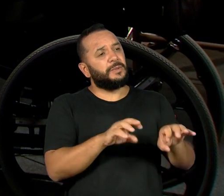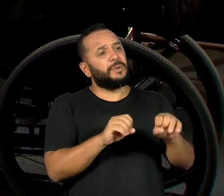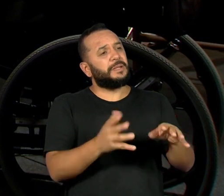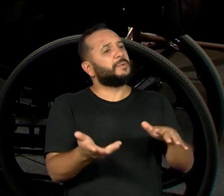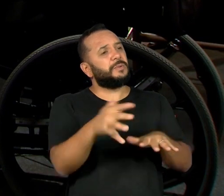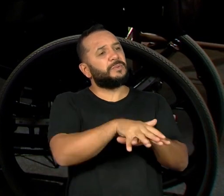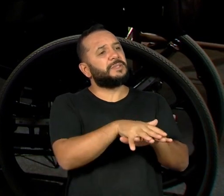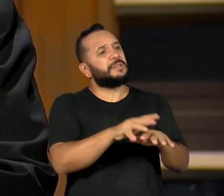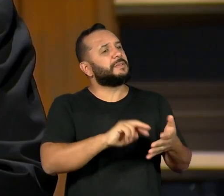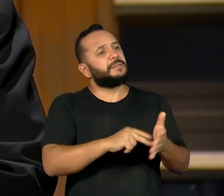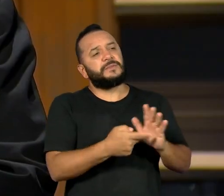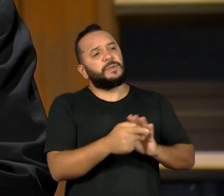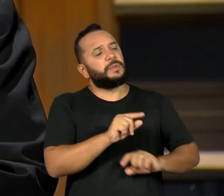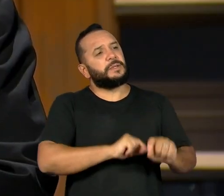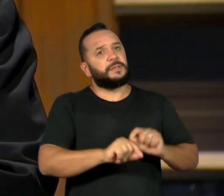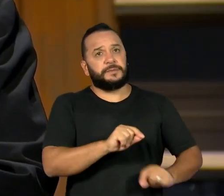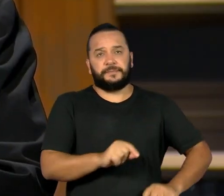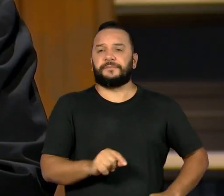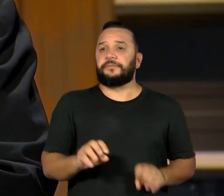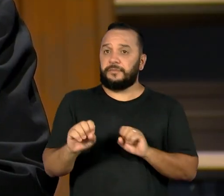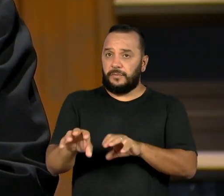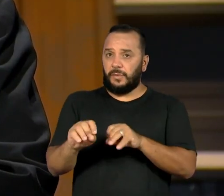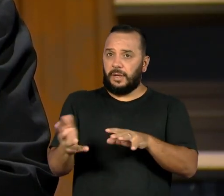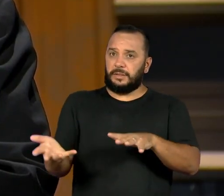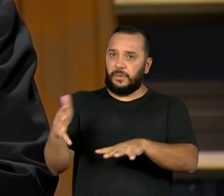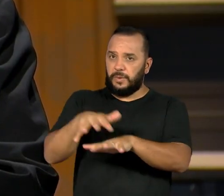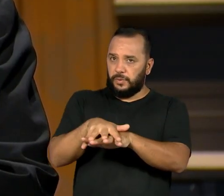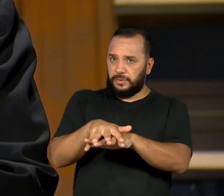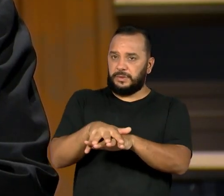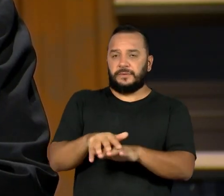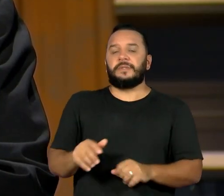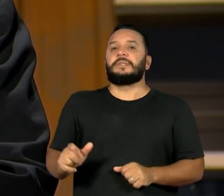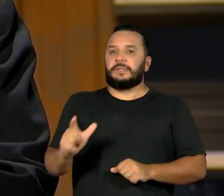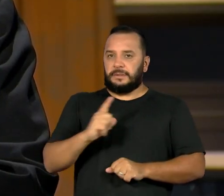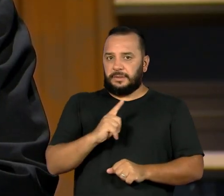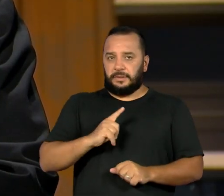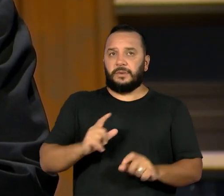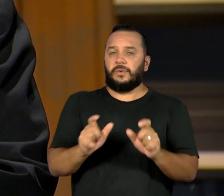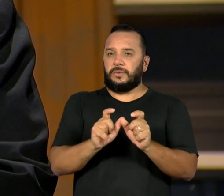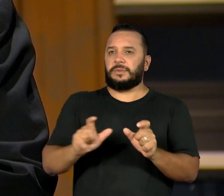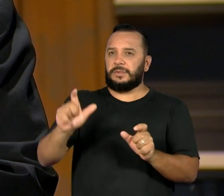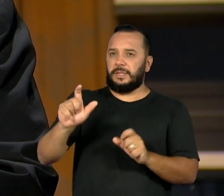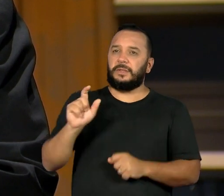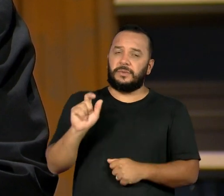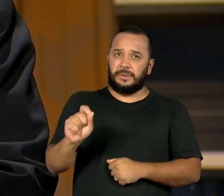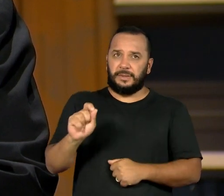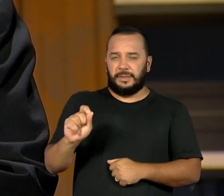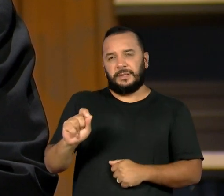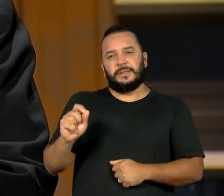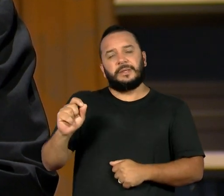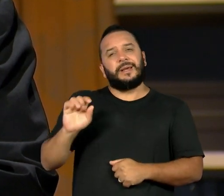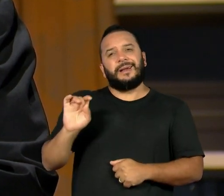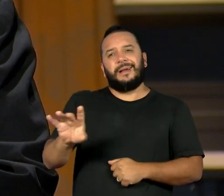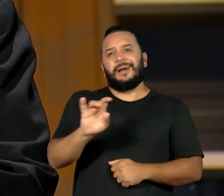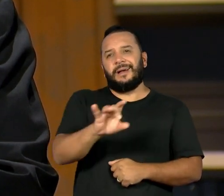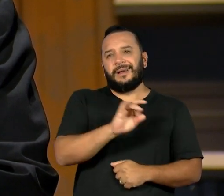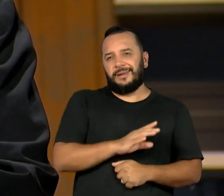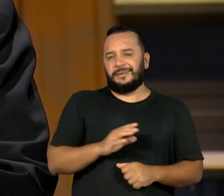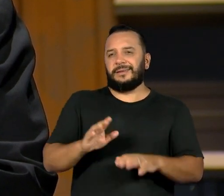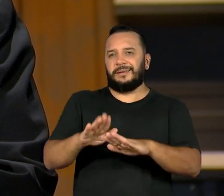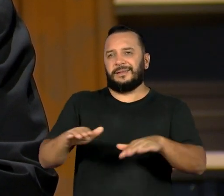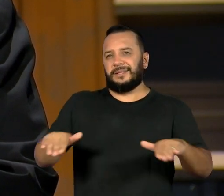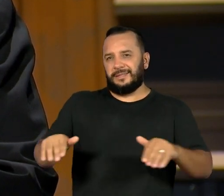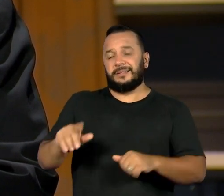educação inclusiva? Educação inclusiva é uma concepção que parte da ideia de que cada criança, cada ser